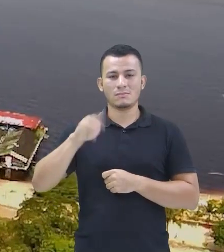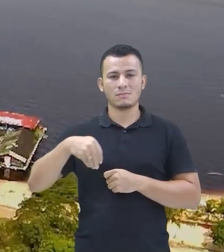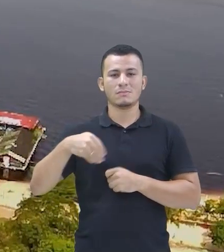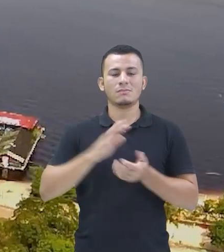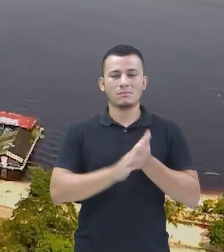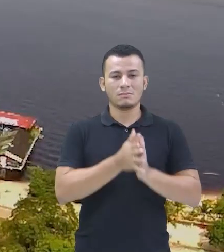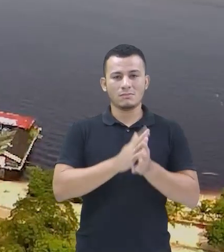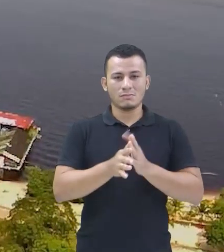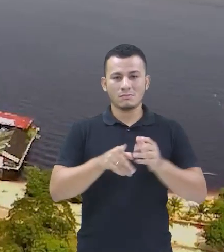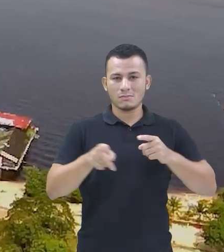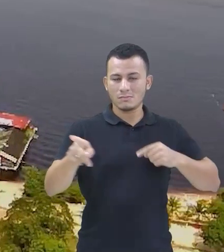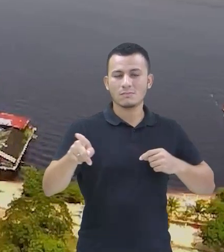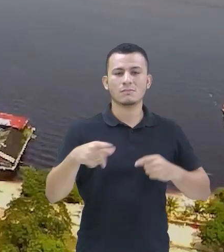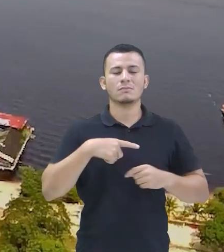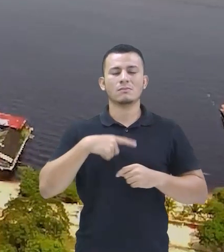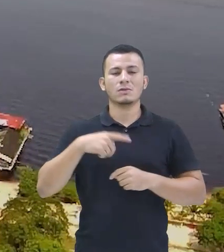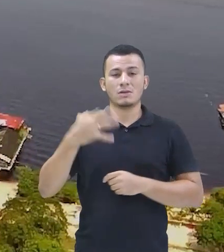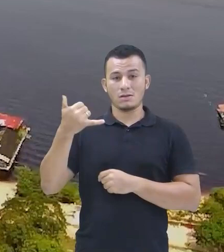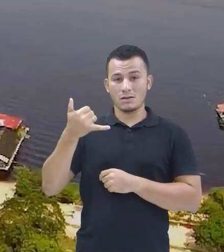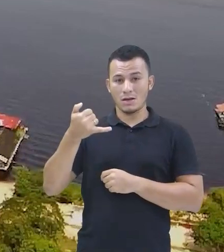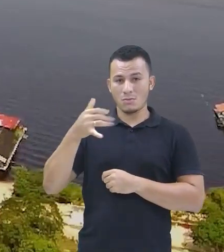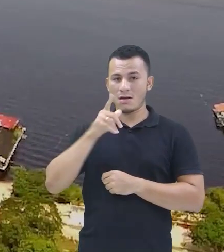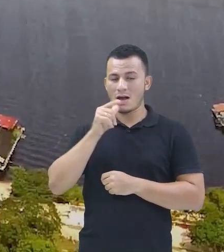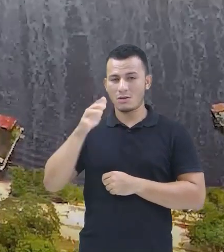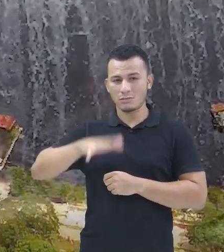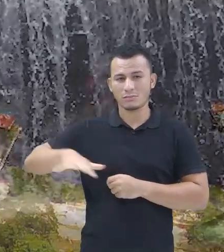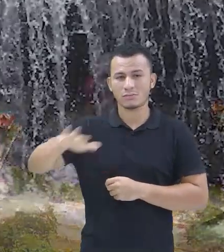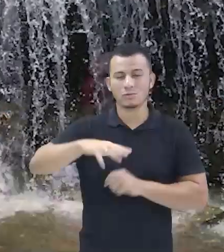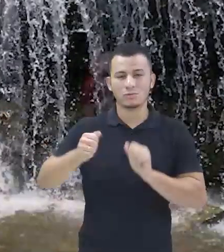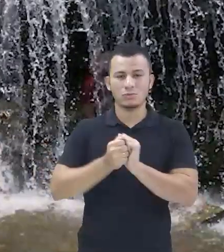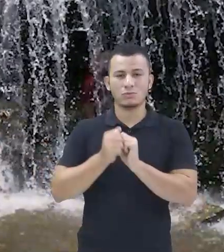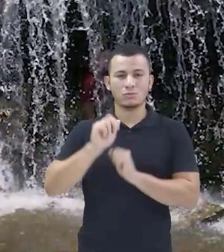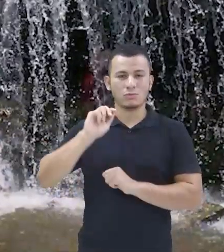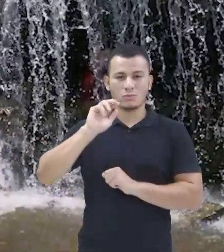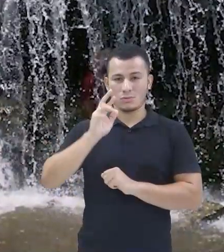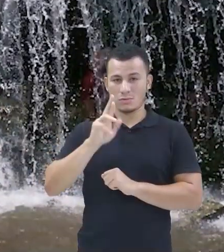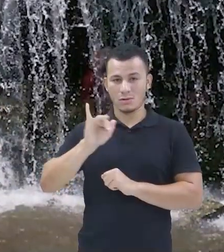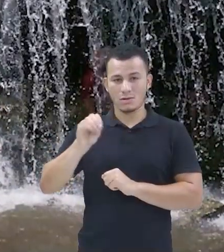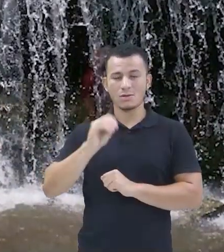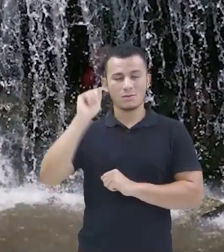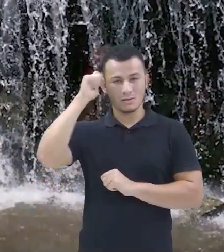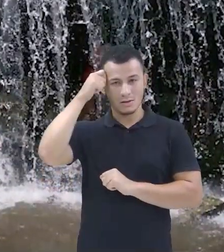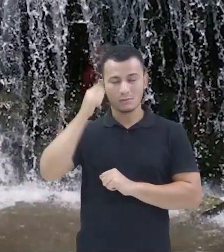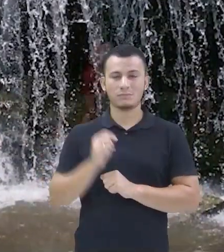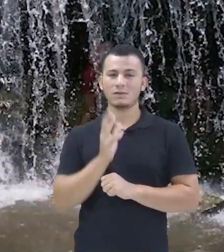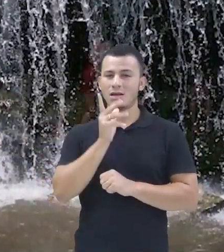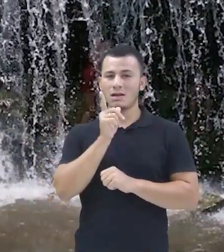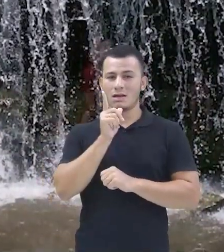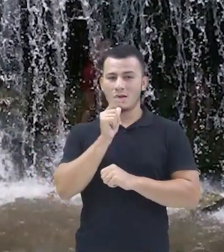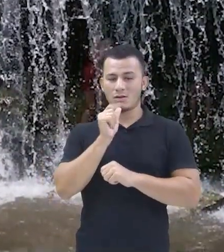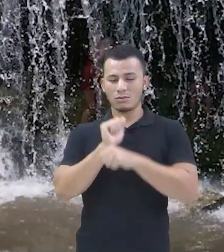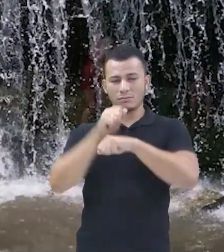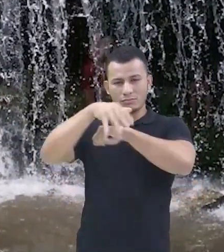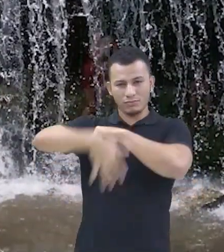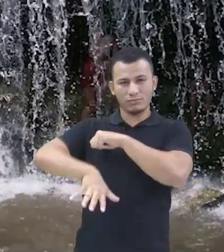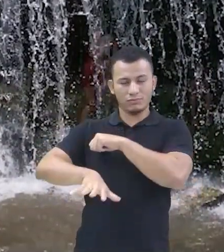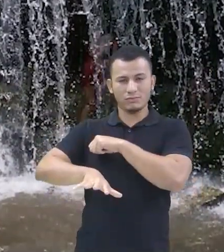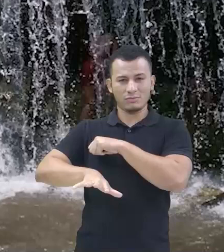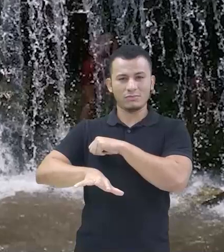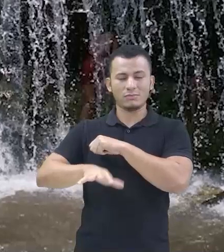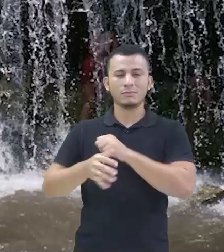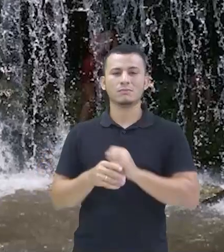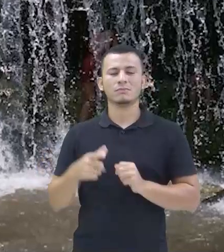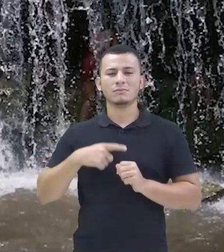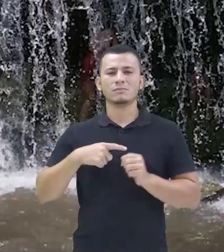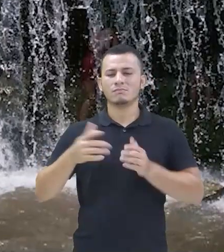sendo banhada pelo Igarapé do Tarumã e o Rio Negro. Cachoeira do Paricatuba, situada na margem direita do Rio Negro,